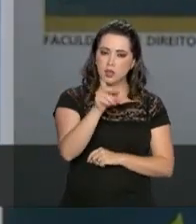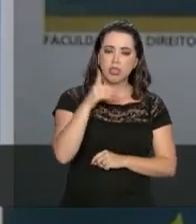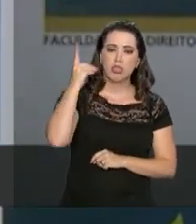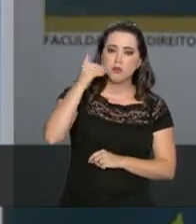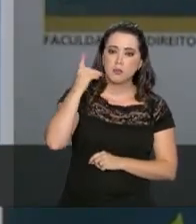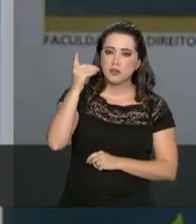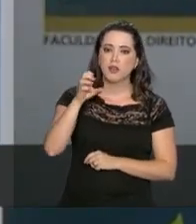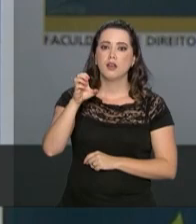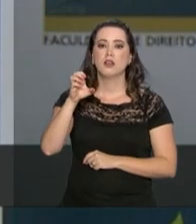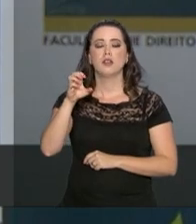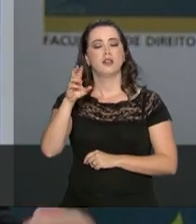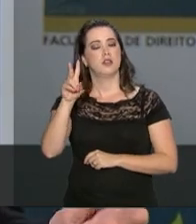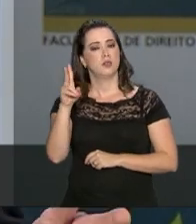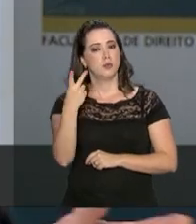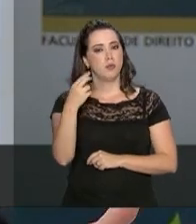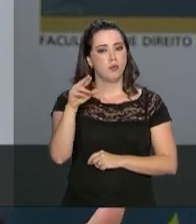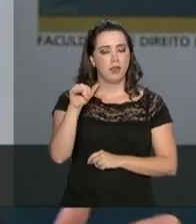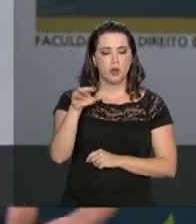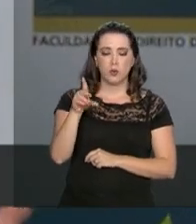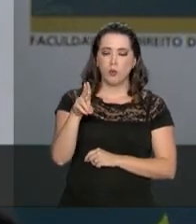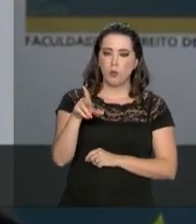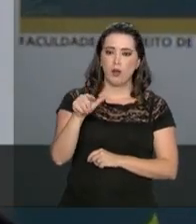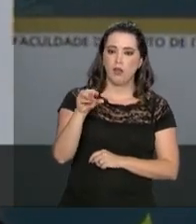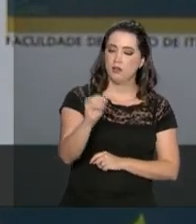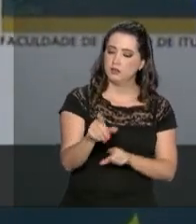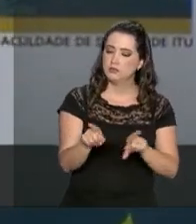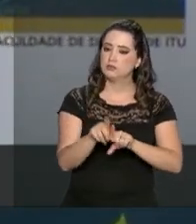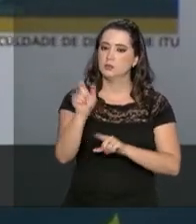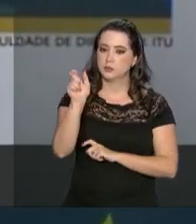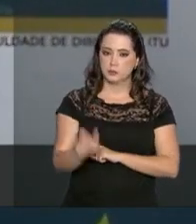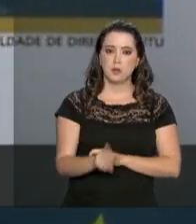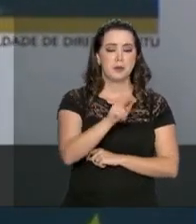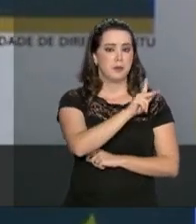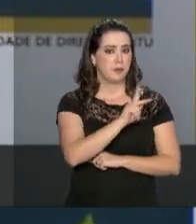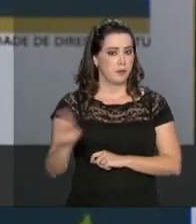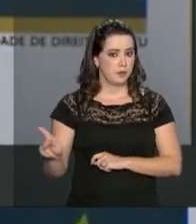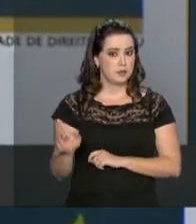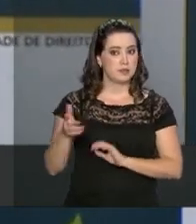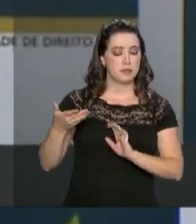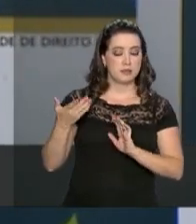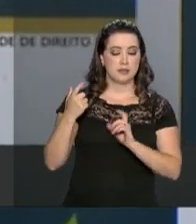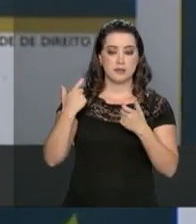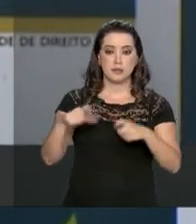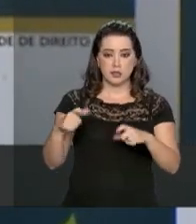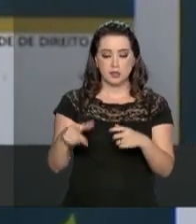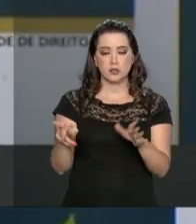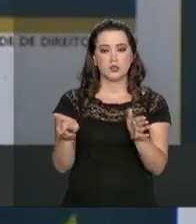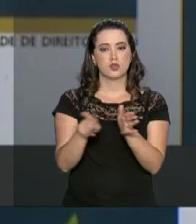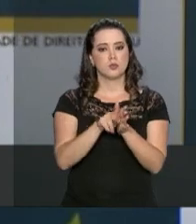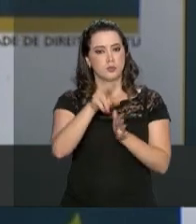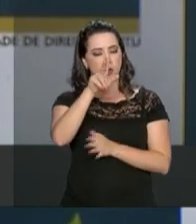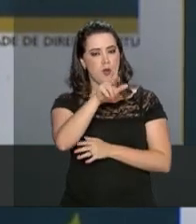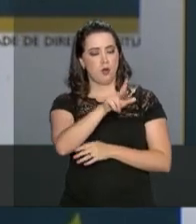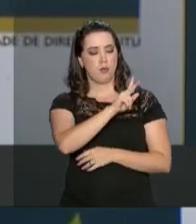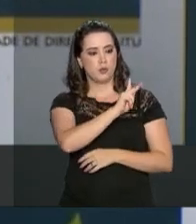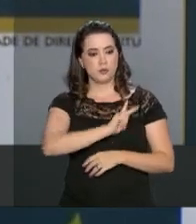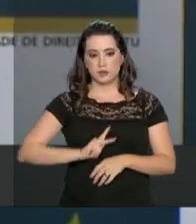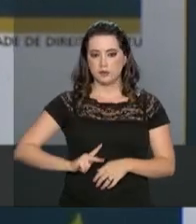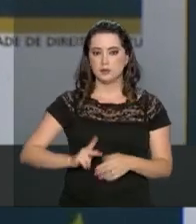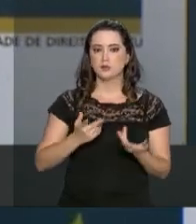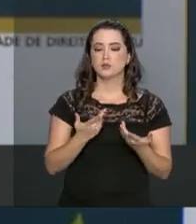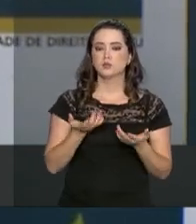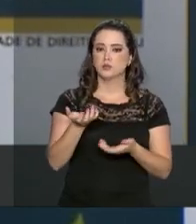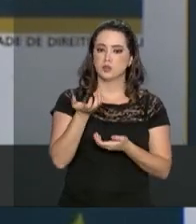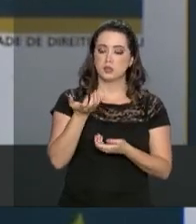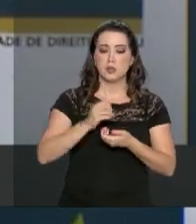Passos, o vereador Mané da Saúde, presidente da Câmara dos Vereadores, em nome de quem eu